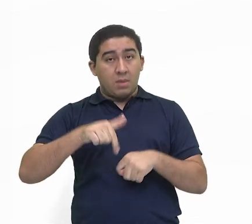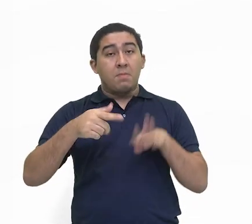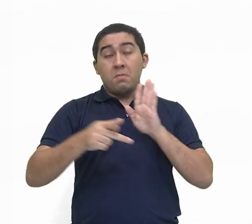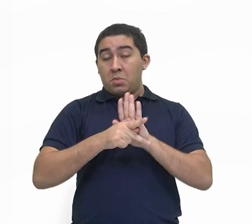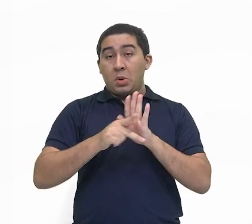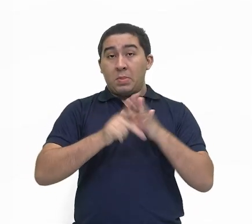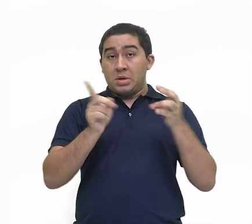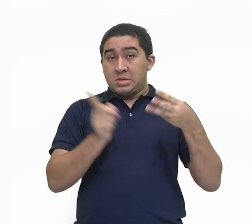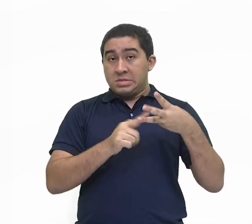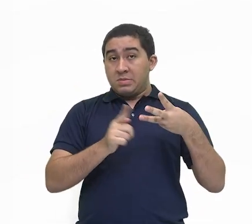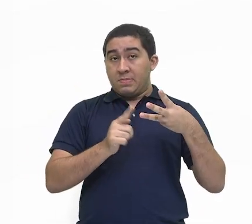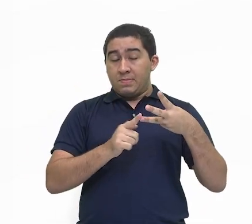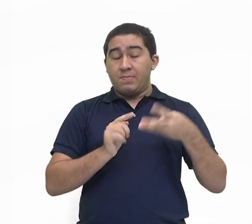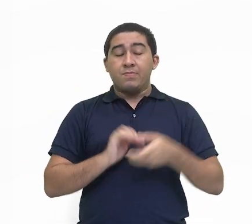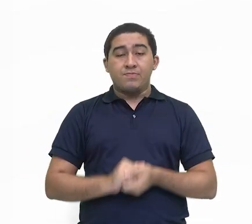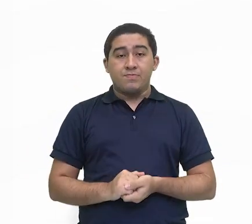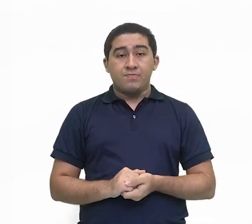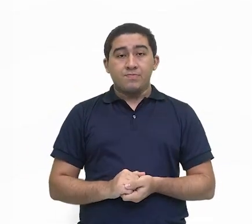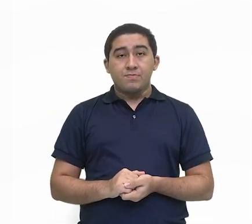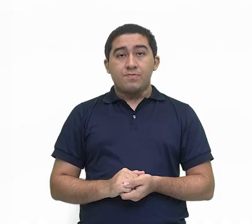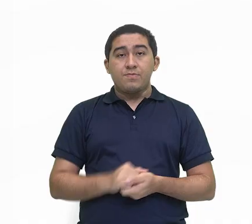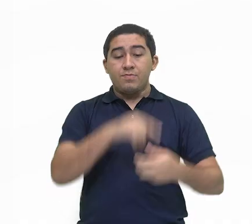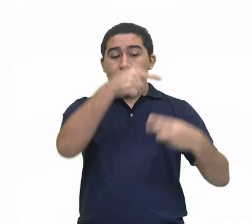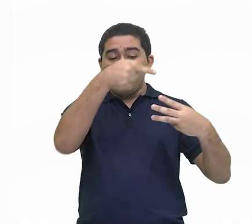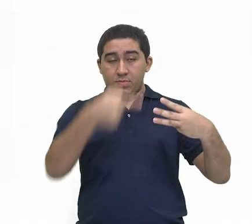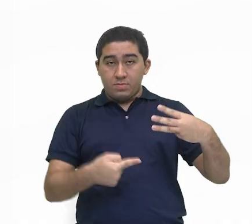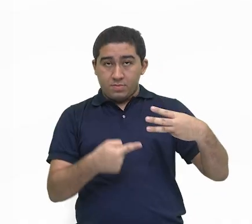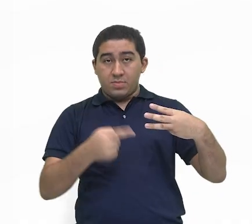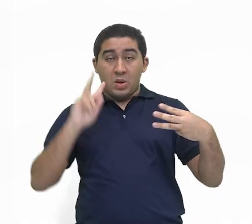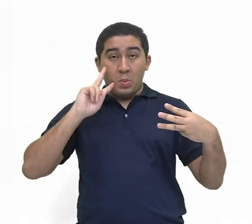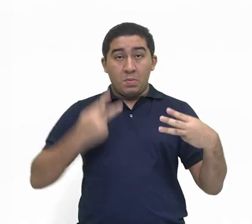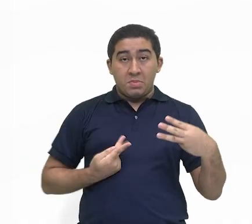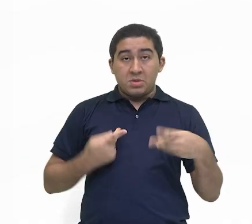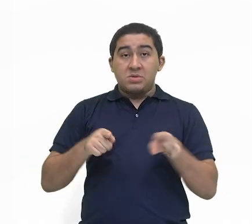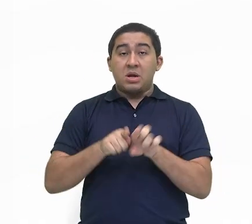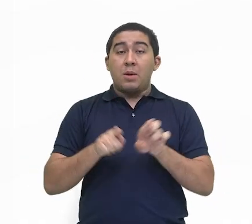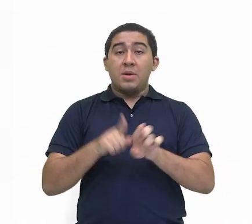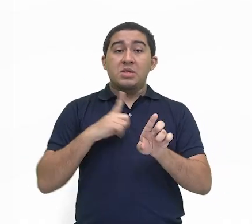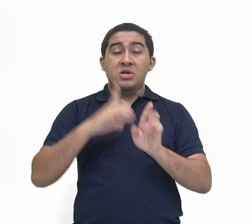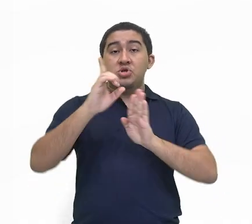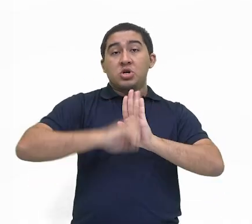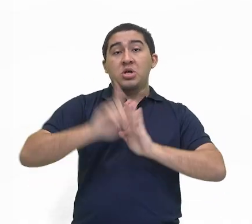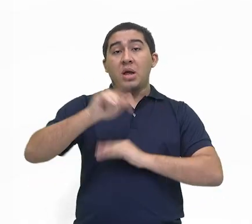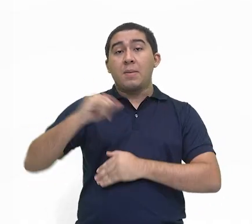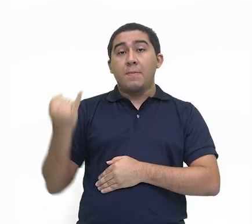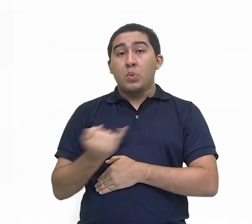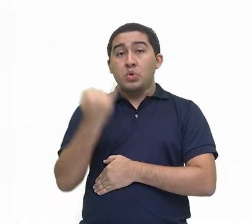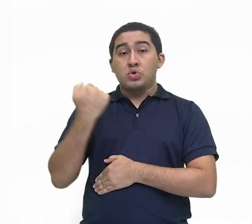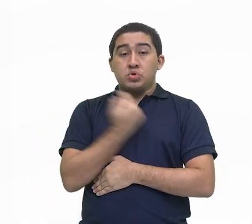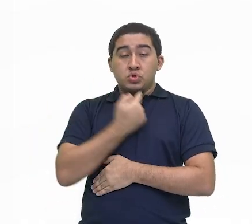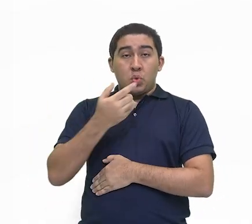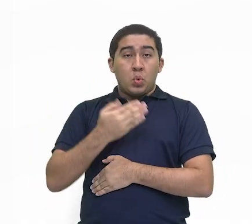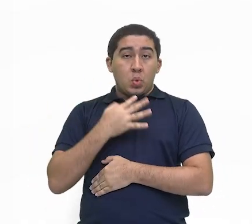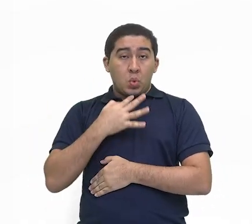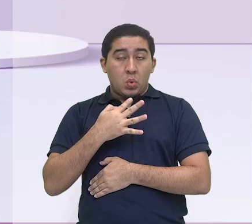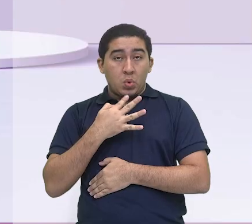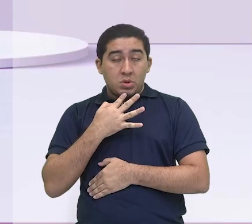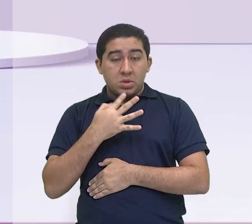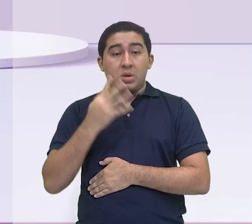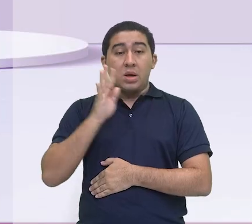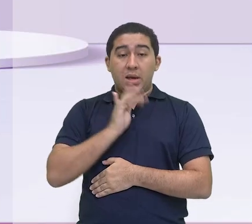aí. Além desses direitos humanos, nós temos alguns direitos também que são importantes a gente tomar conhecimento. Por